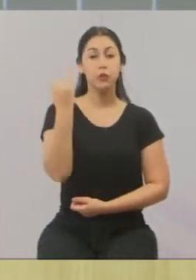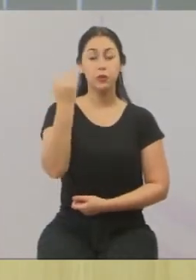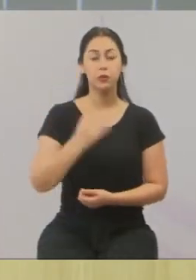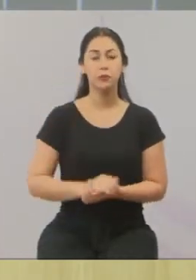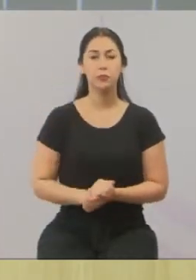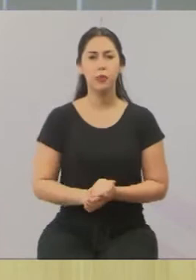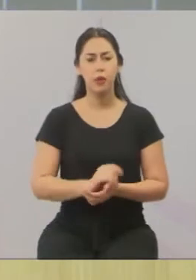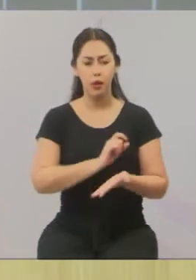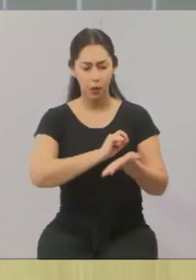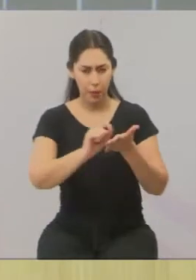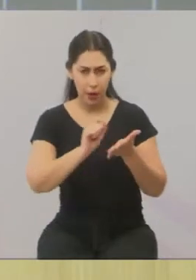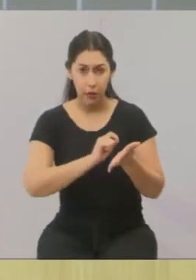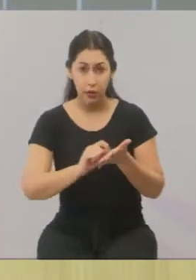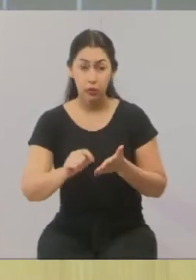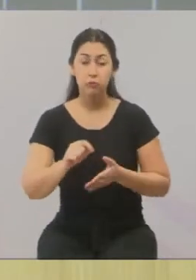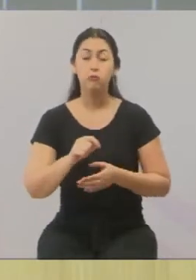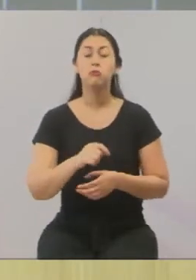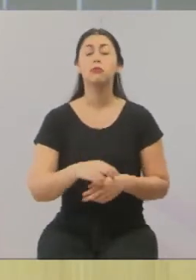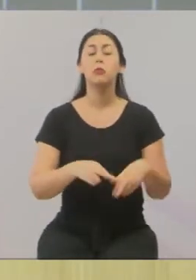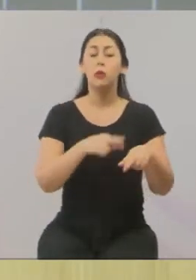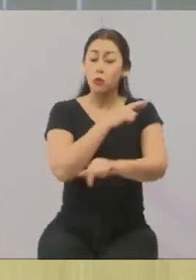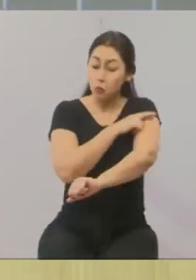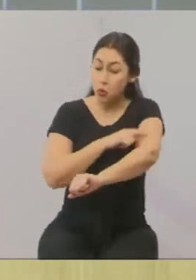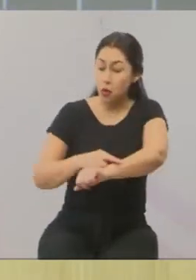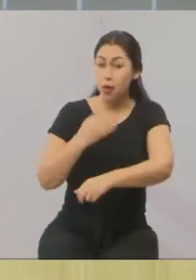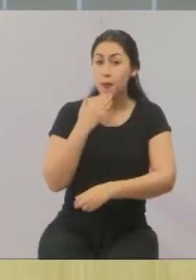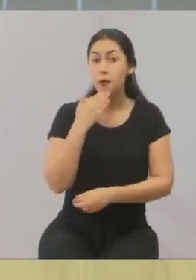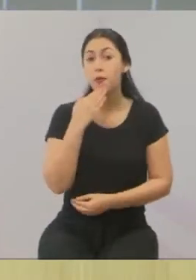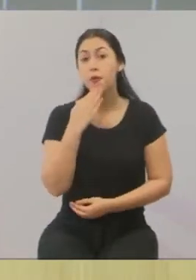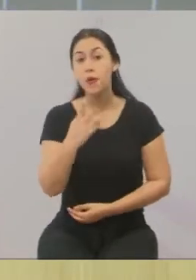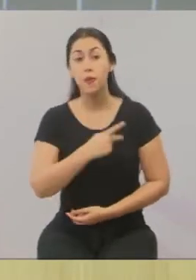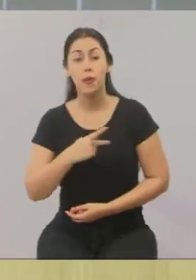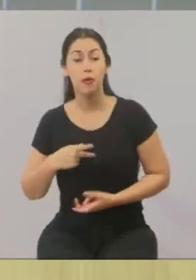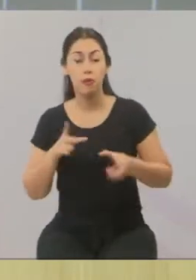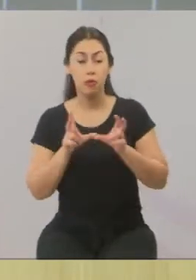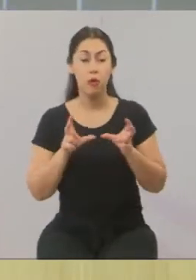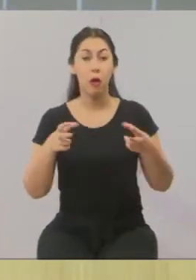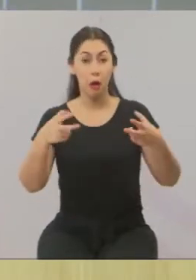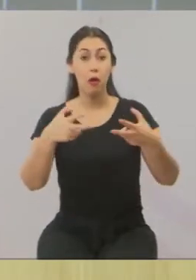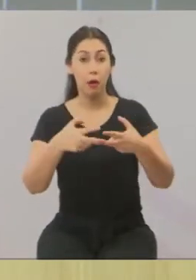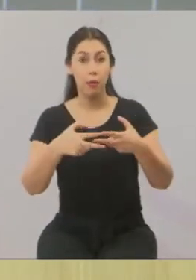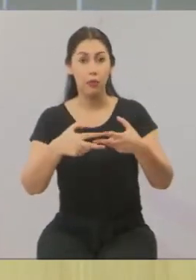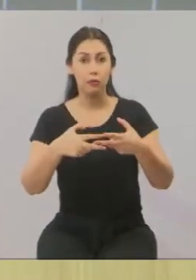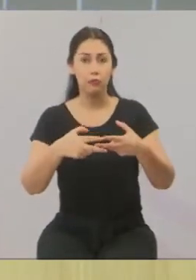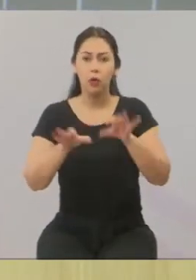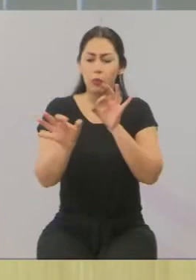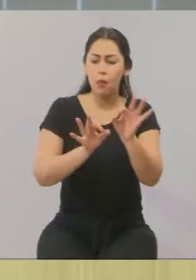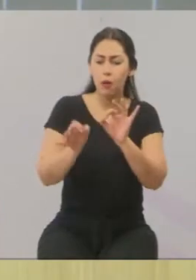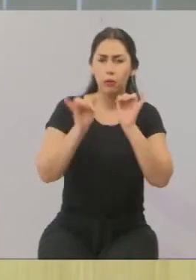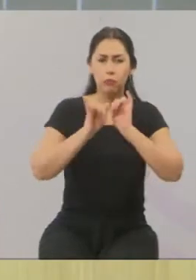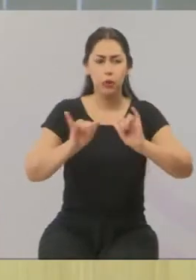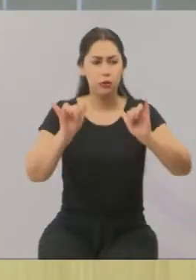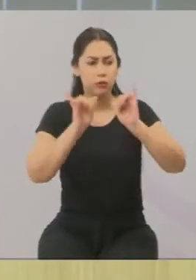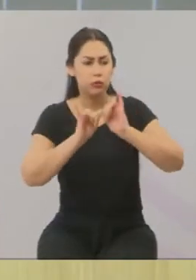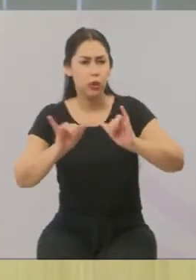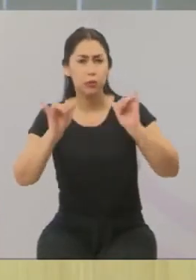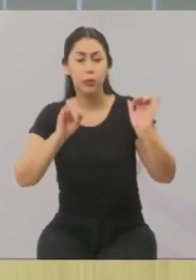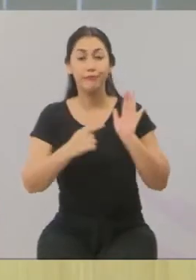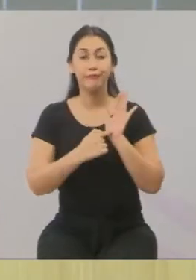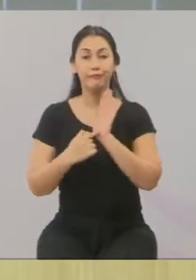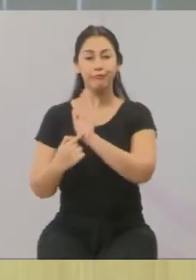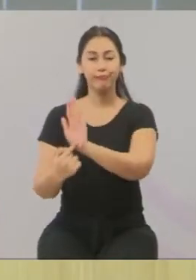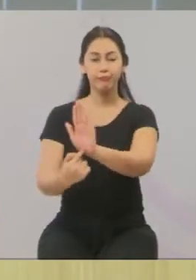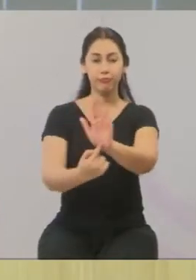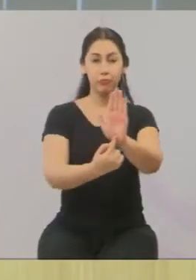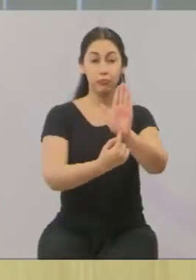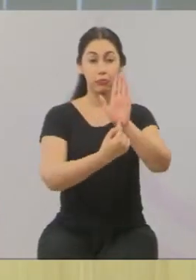registro, respeitosamente requeremos ao presidente dessa casa que sejam adotadas providências habituais para